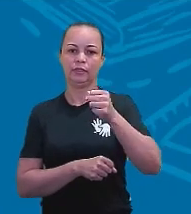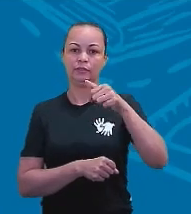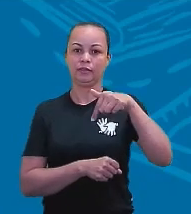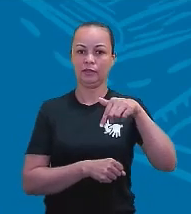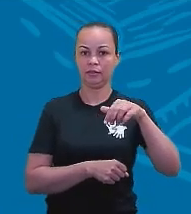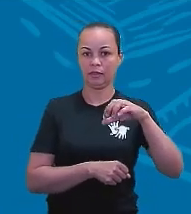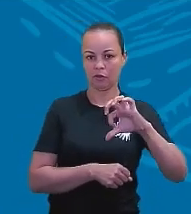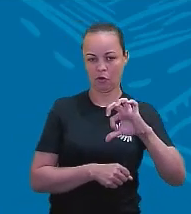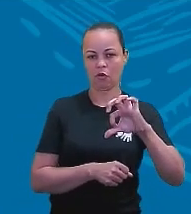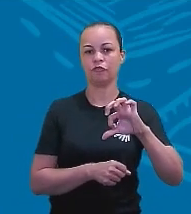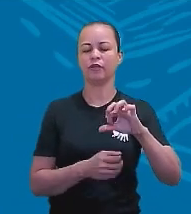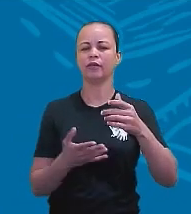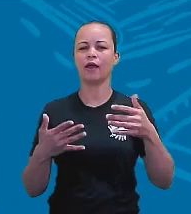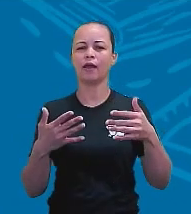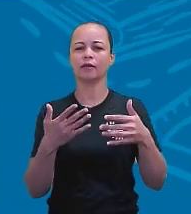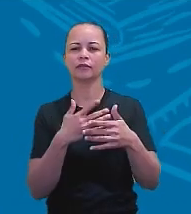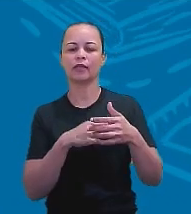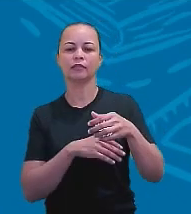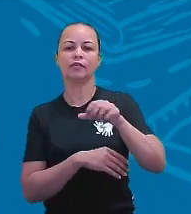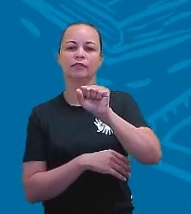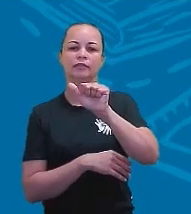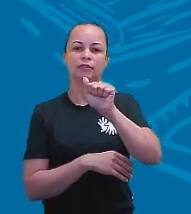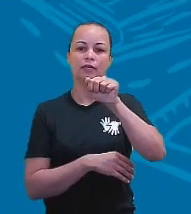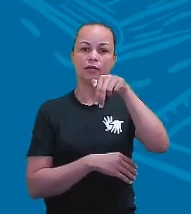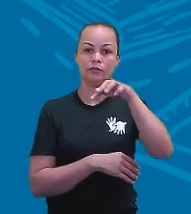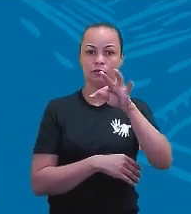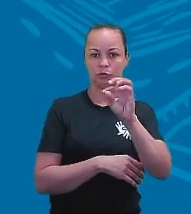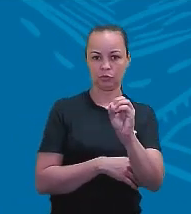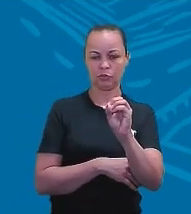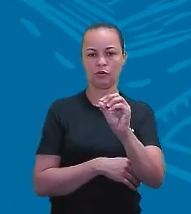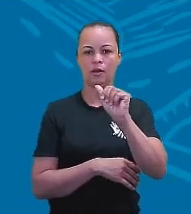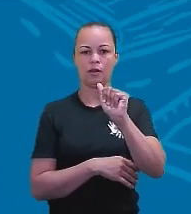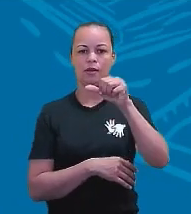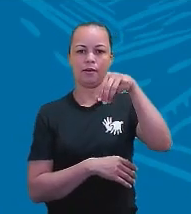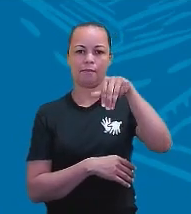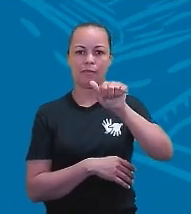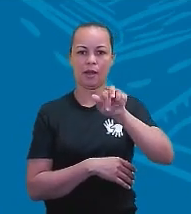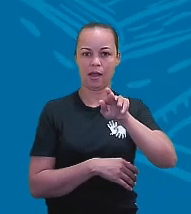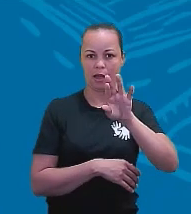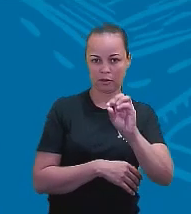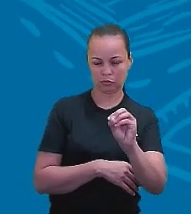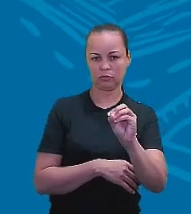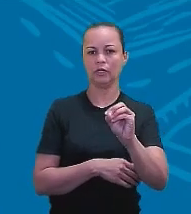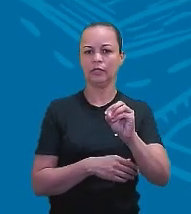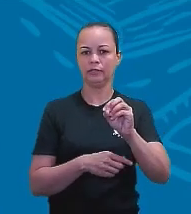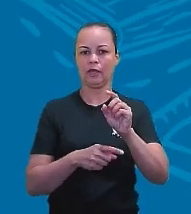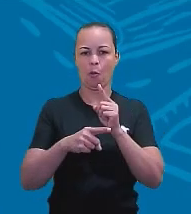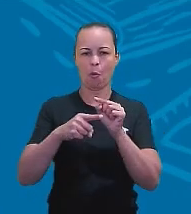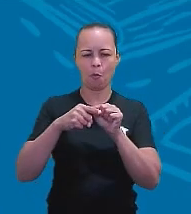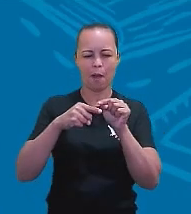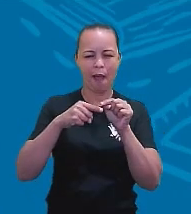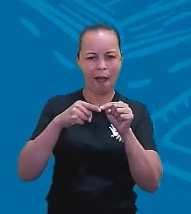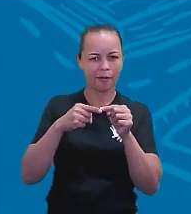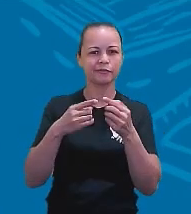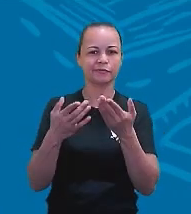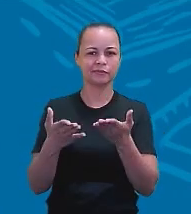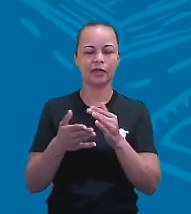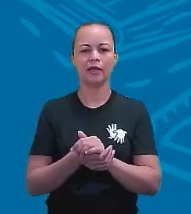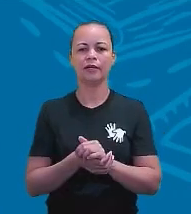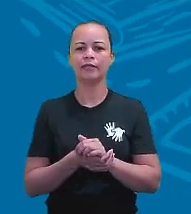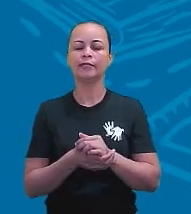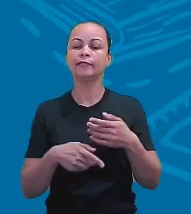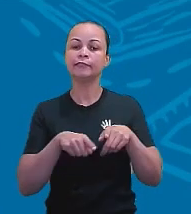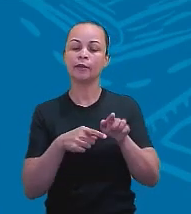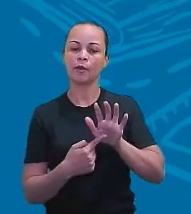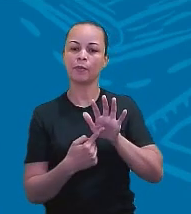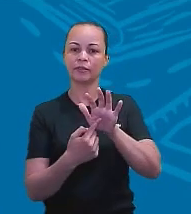Lá em Santo Amaro. Então quem conhece o Recife sabe onde é que fica, bem direitinho, o bairro de Santo Amaro, então foi lá. E foi também com a presença